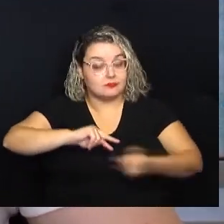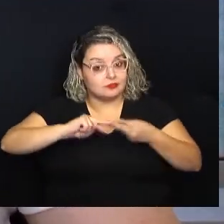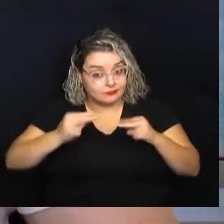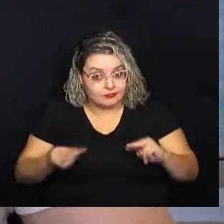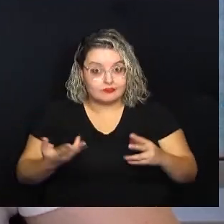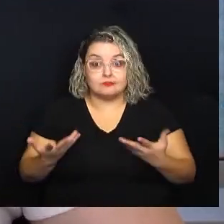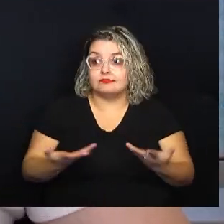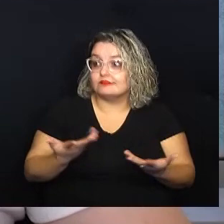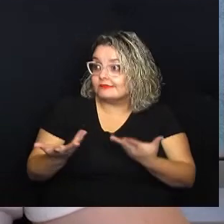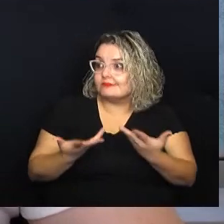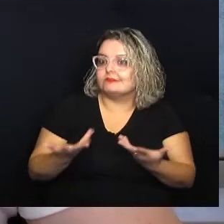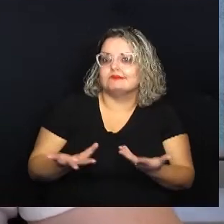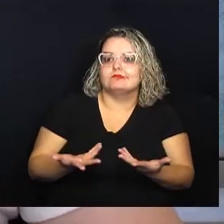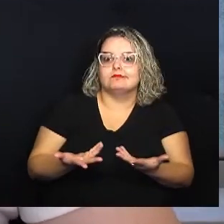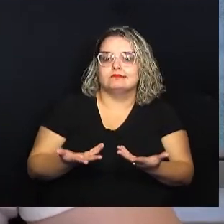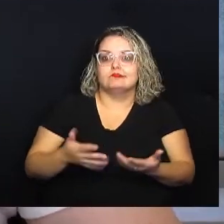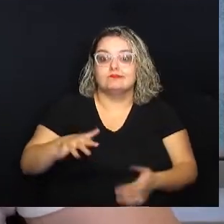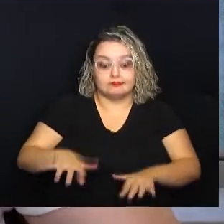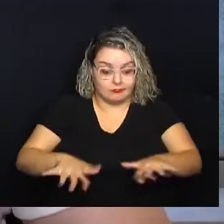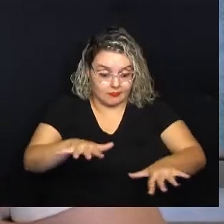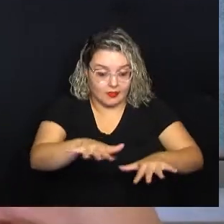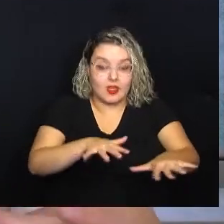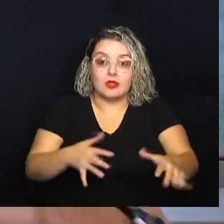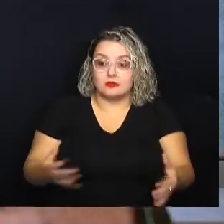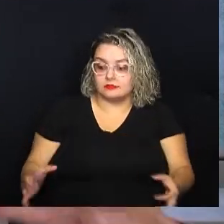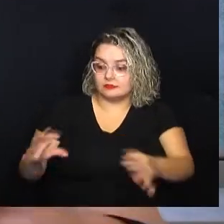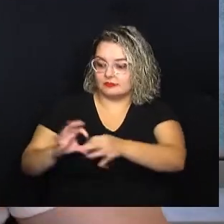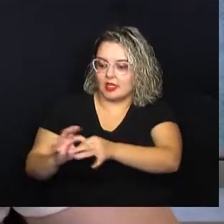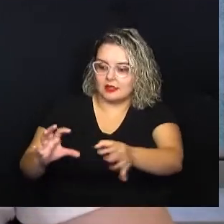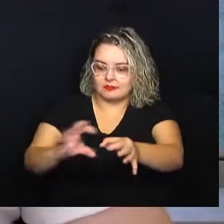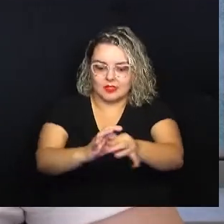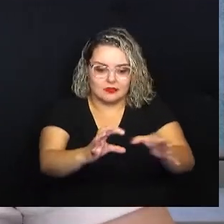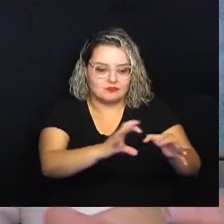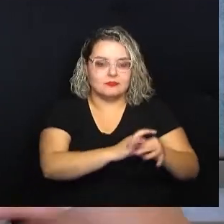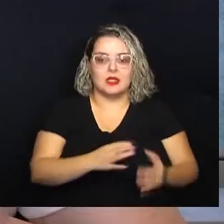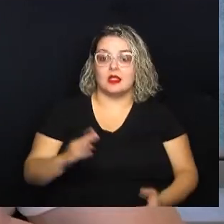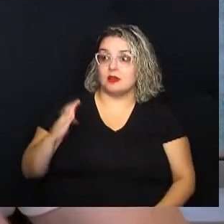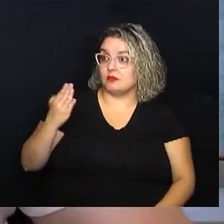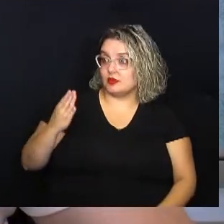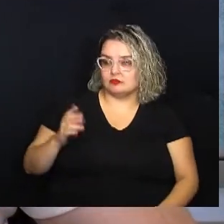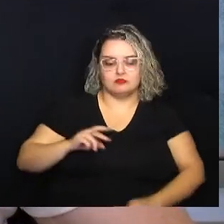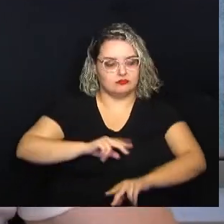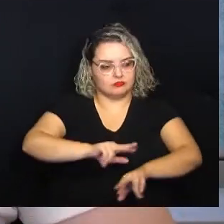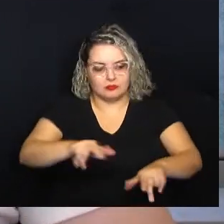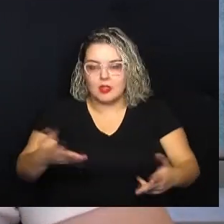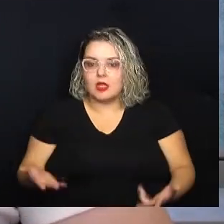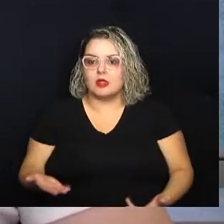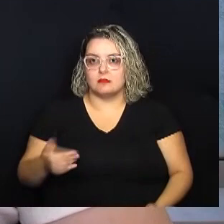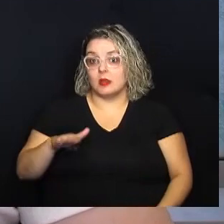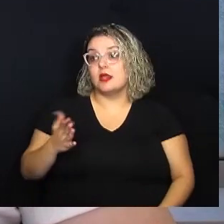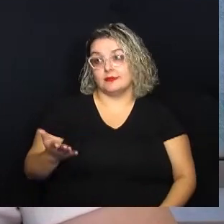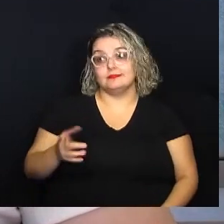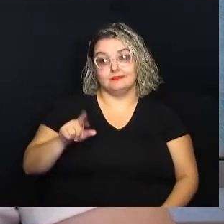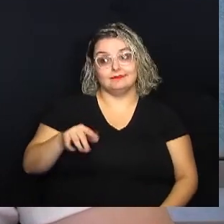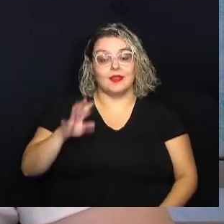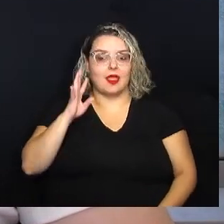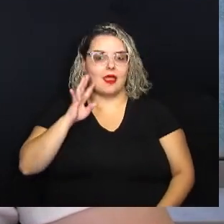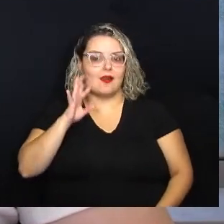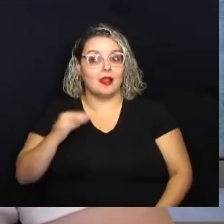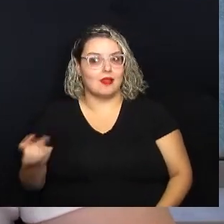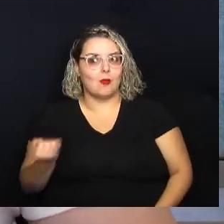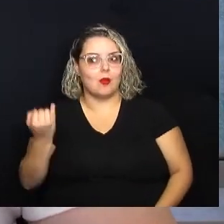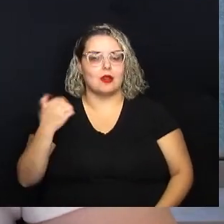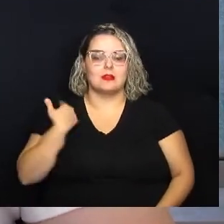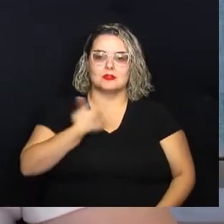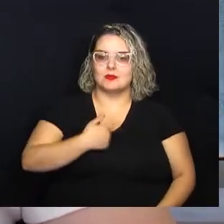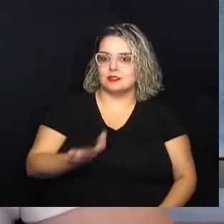né? Uma área da biologia, da genética, né? Que na verdade são áreas que se estão interligadas, né? Da biologia, enfim, tudo